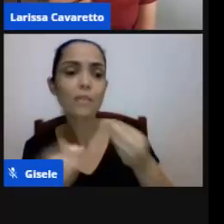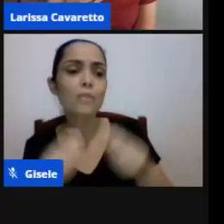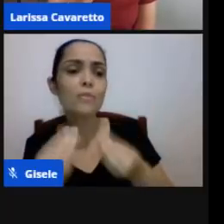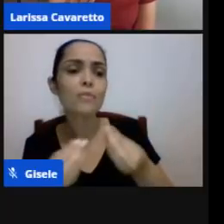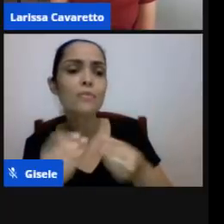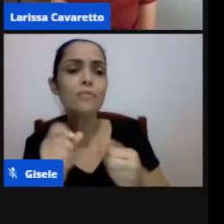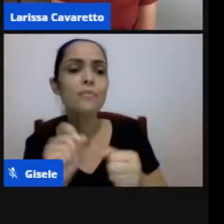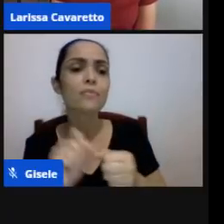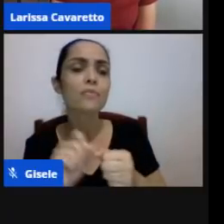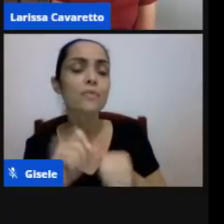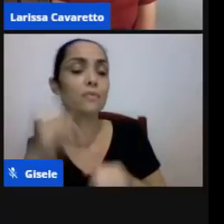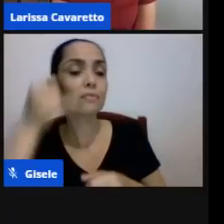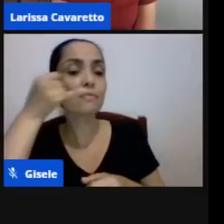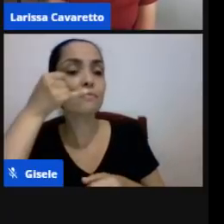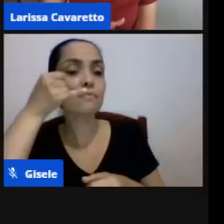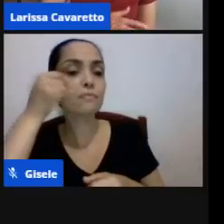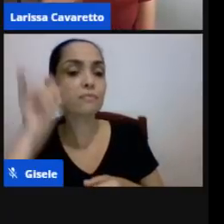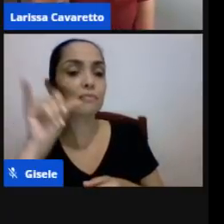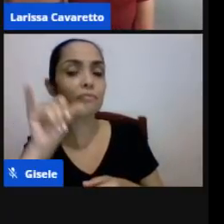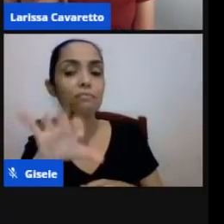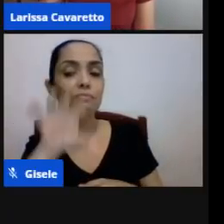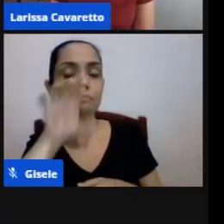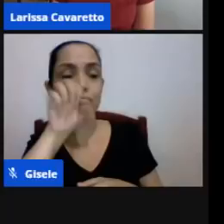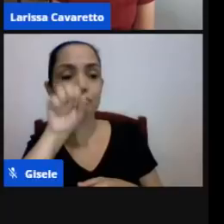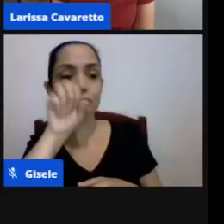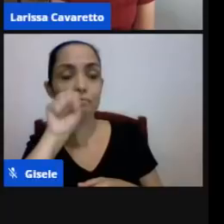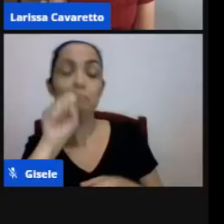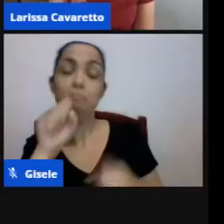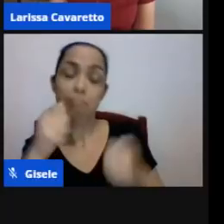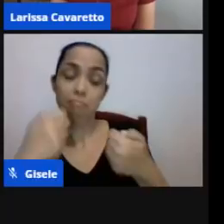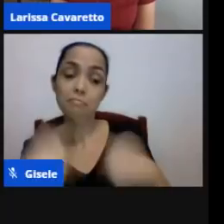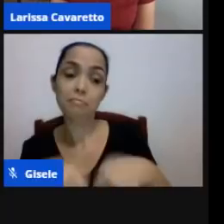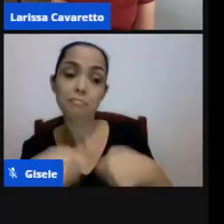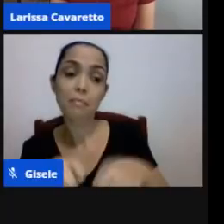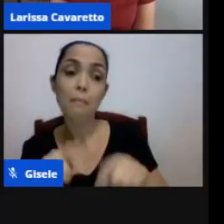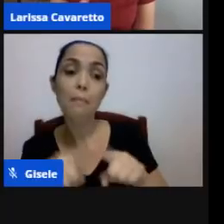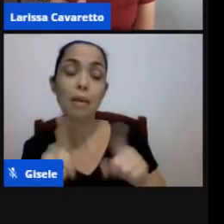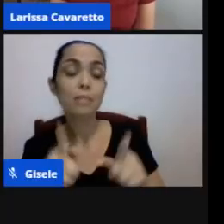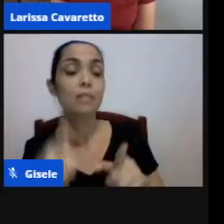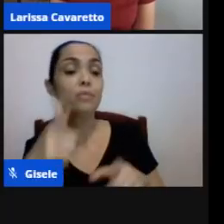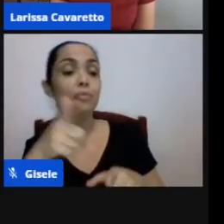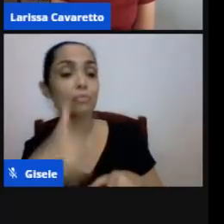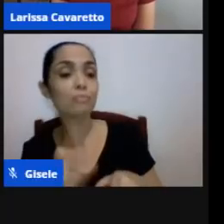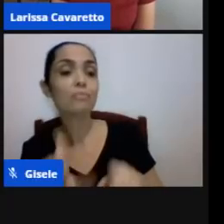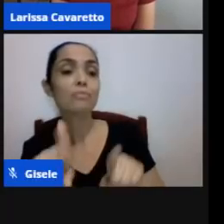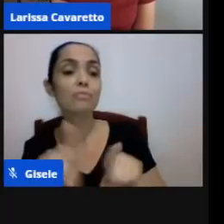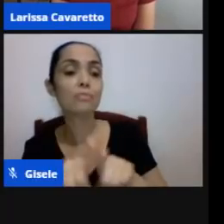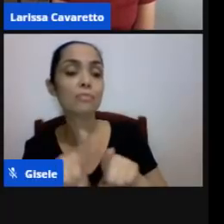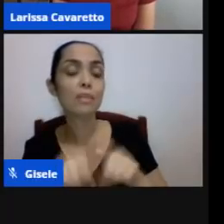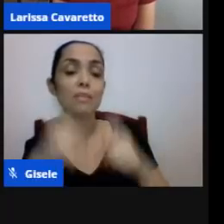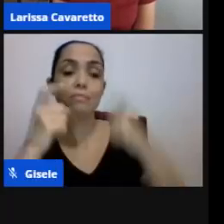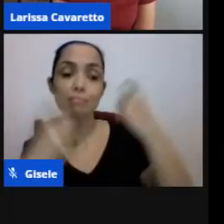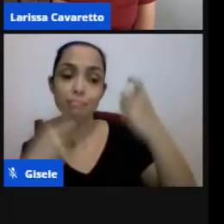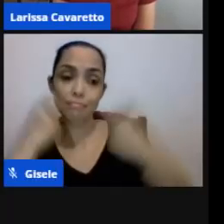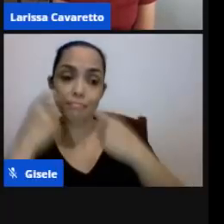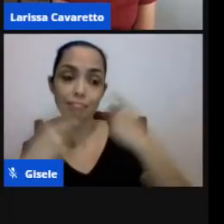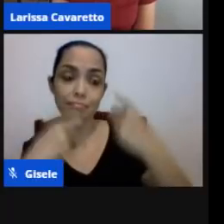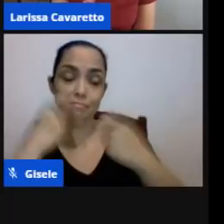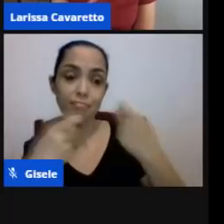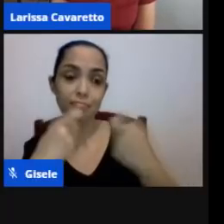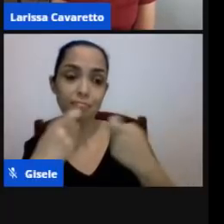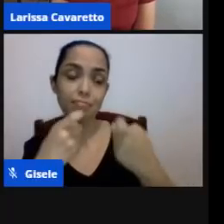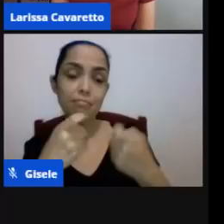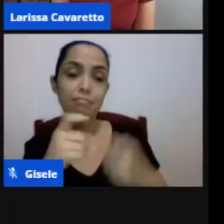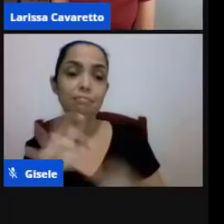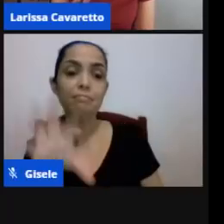medidas que evitem a transmissão respiratória, não que a gente não tenha que fazer as outras também, mas a gente tem que se preocupar muito mais com a questão da transmissão respiratória